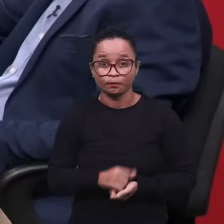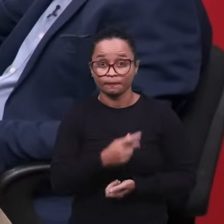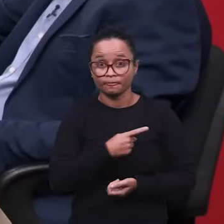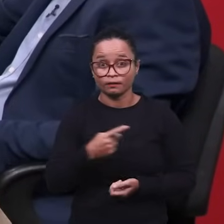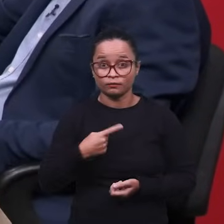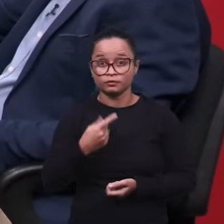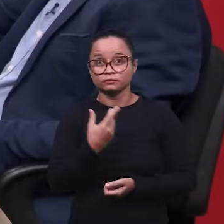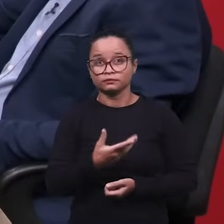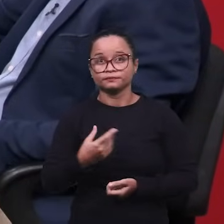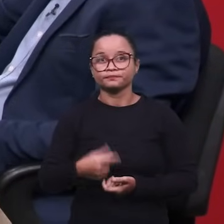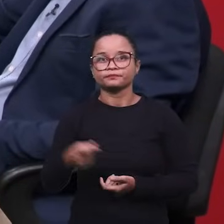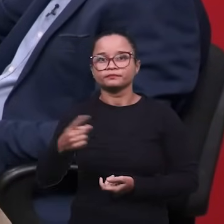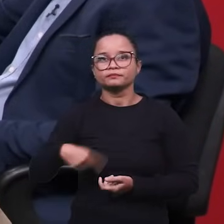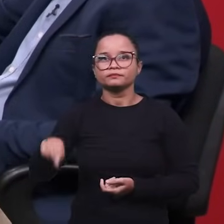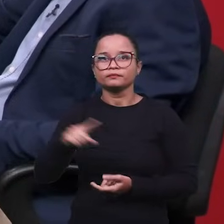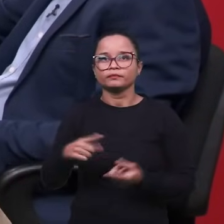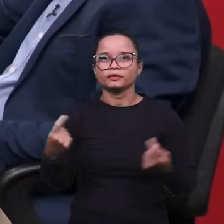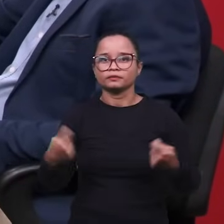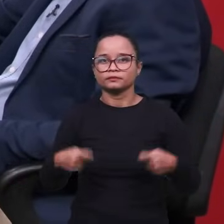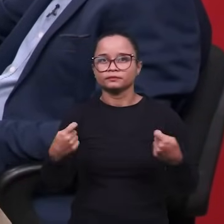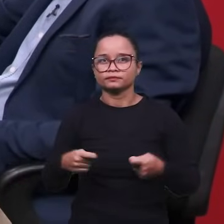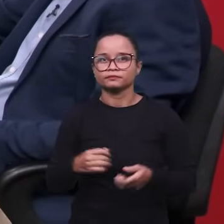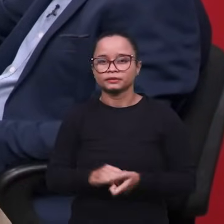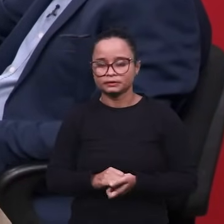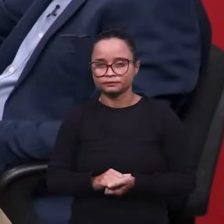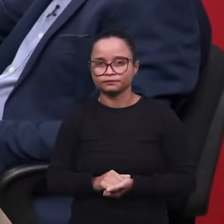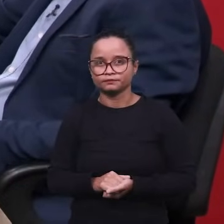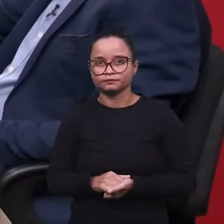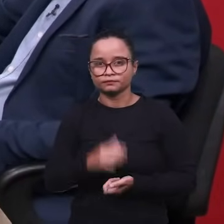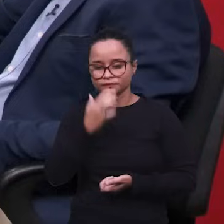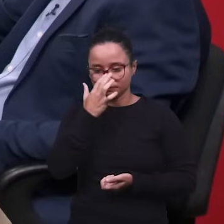do pastor Marcelo, acho que nós temos que fazer uma